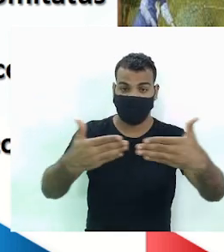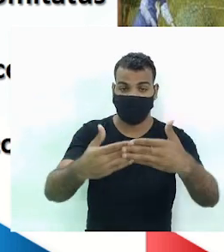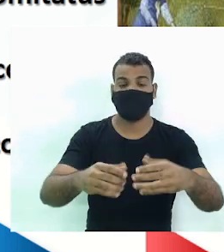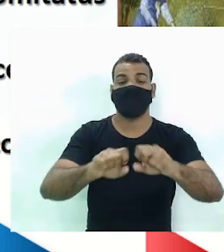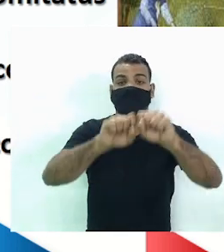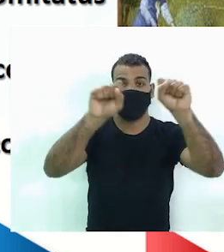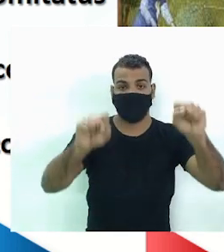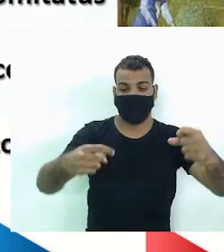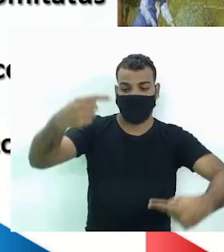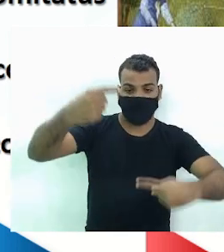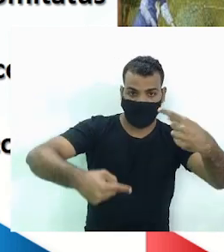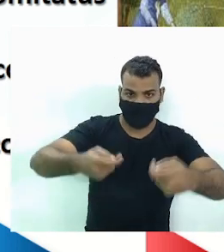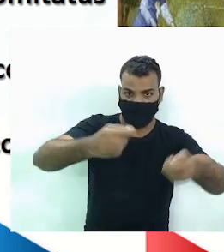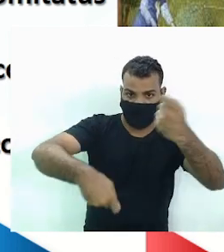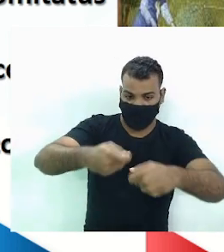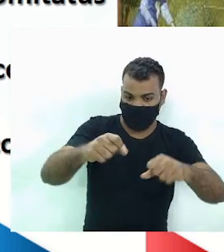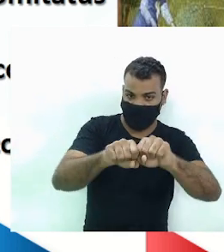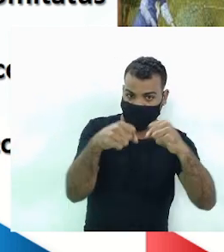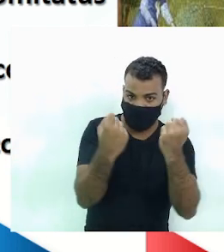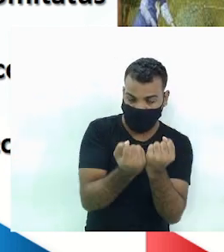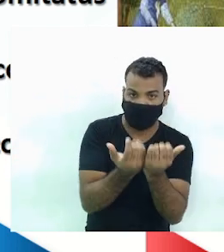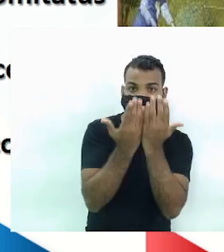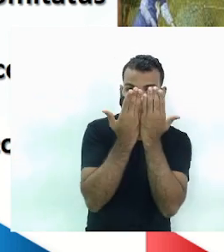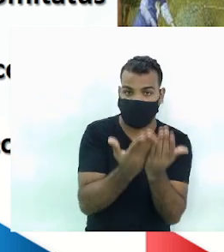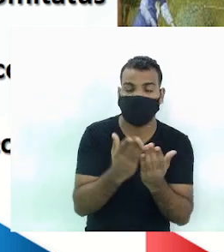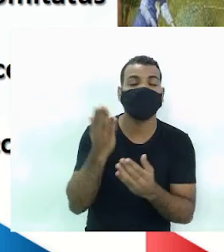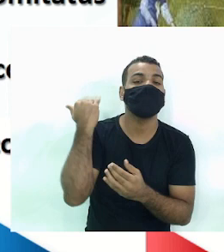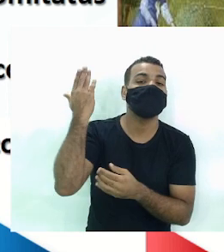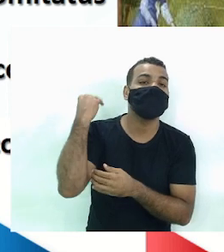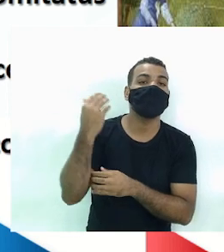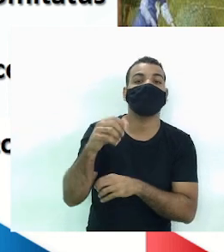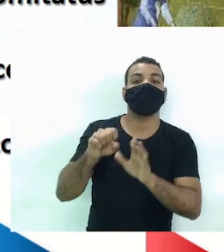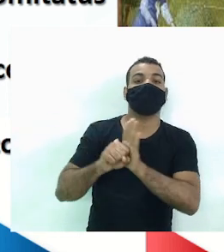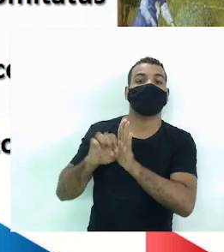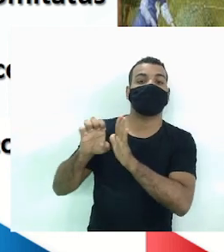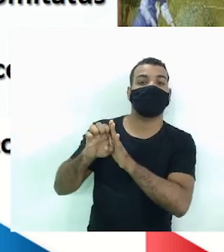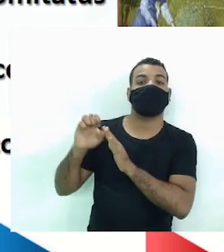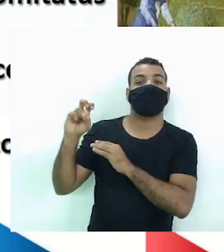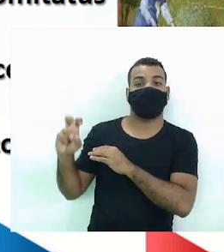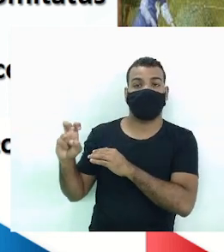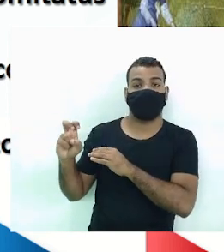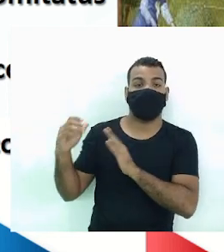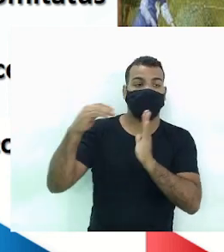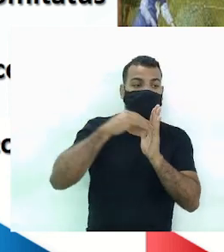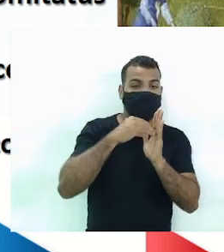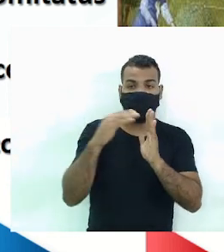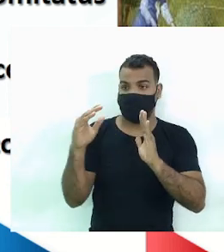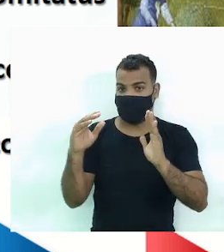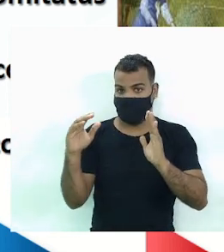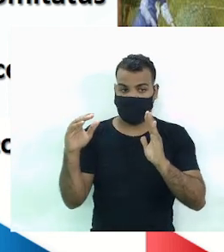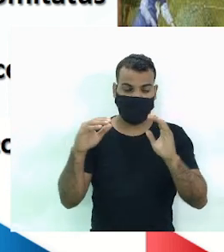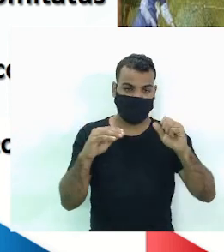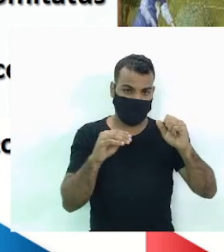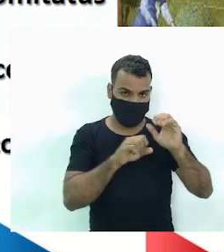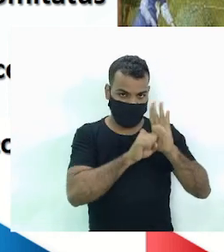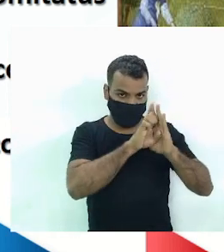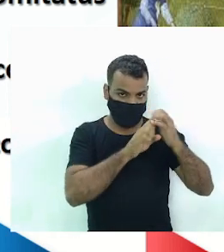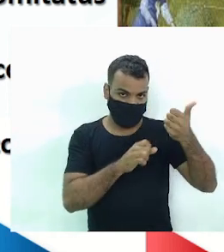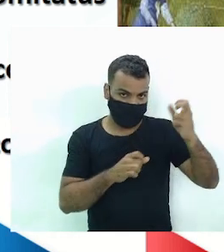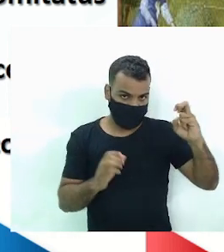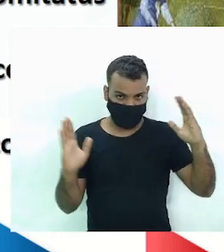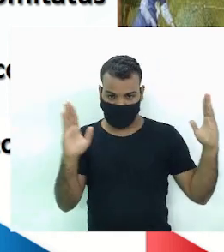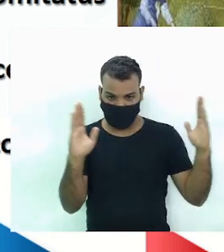e social que predominou na Idade Média do século V ao século XV e baseava em